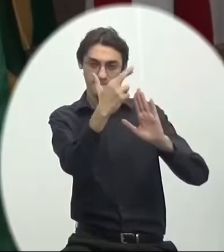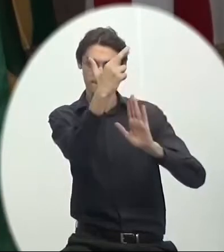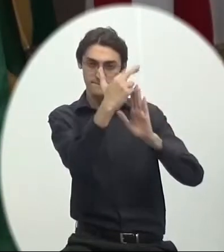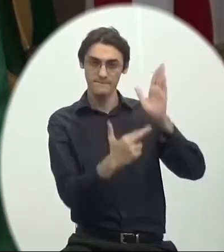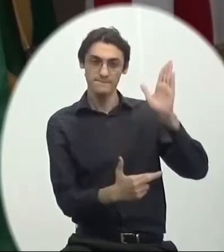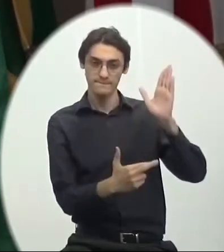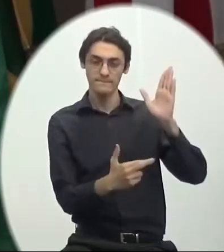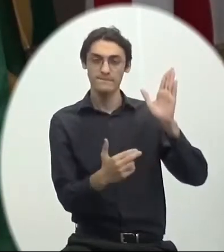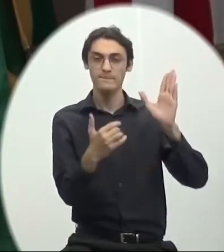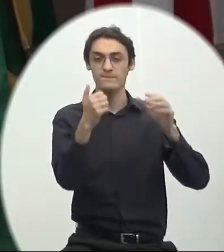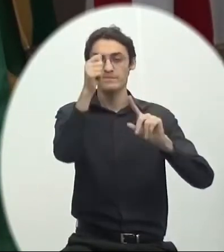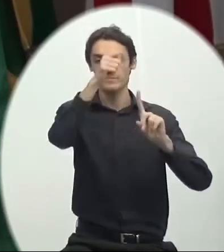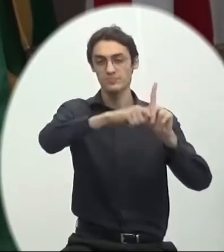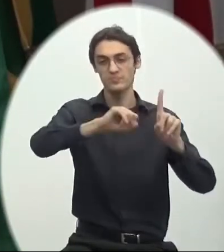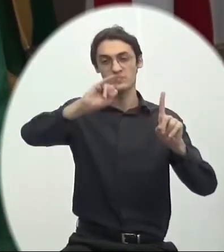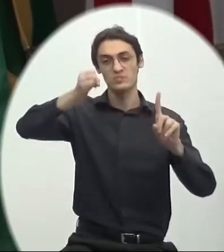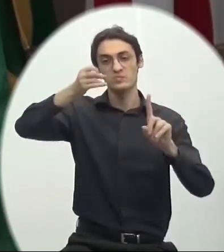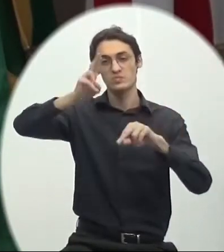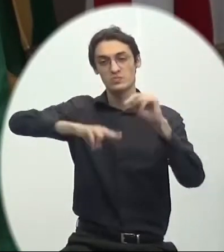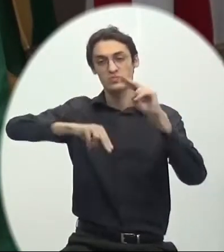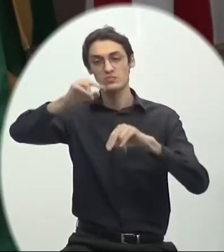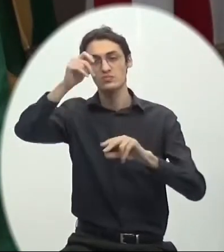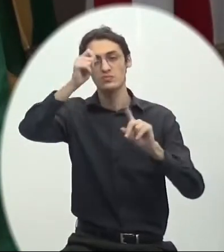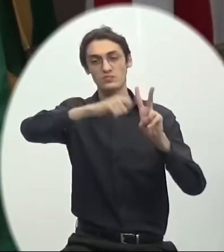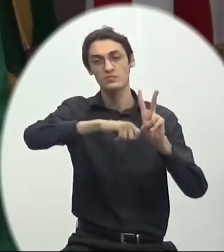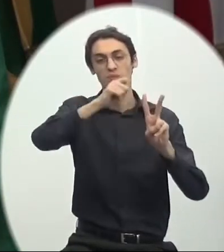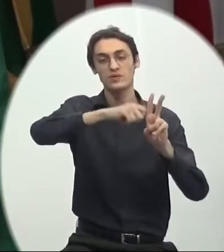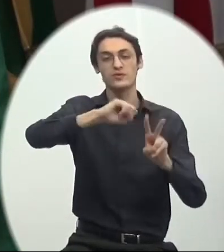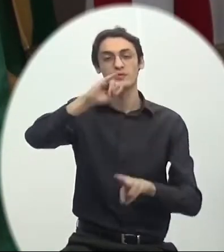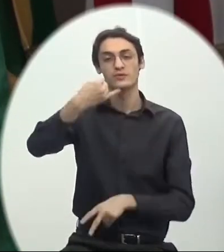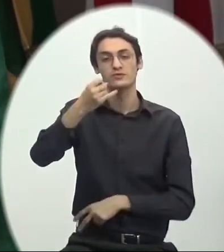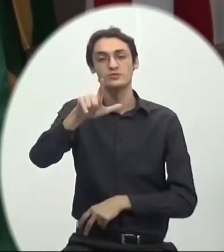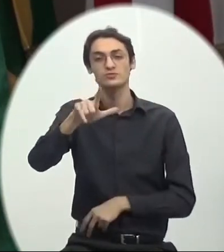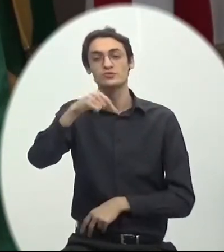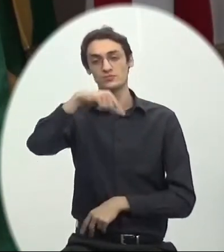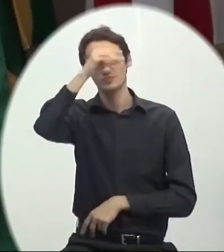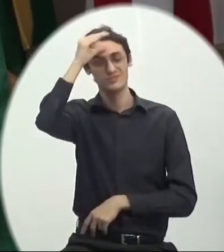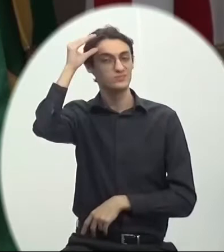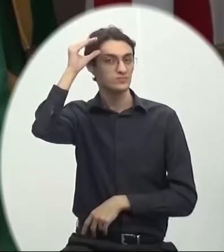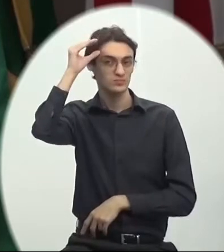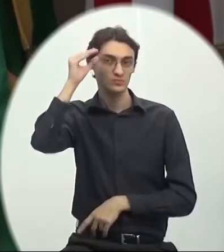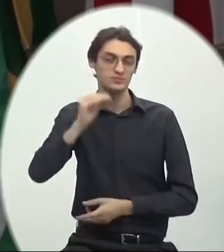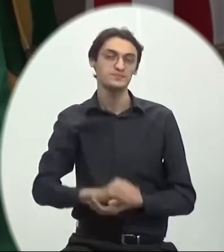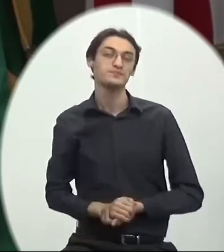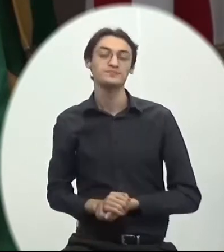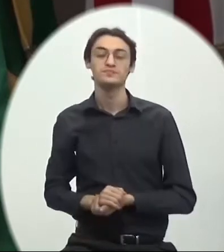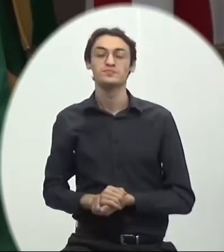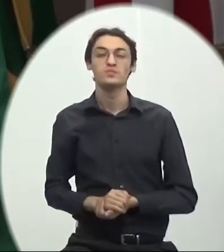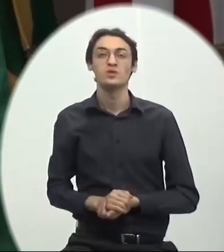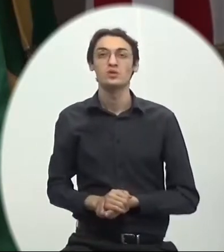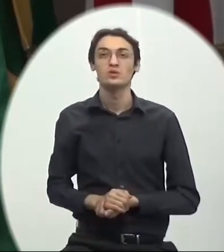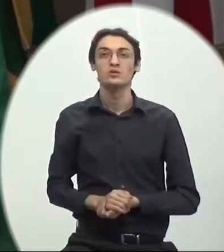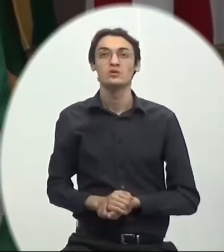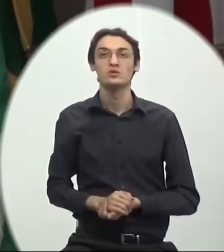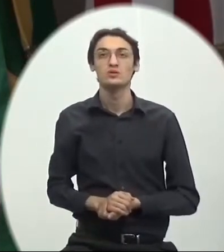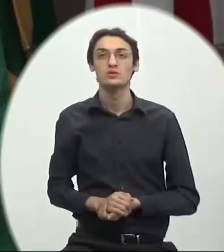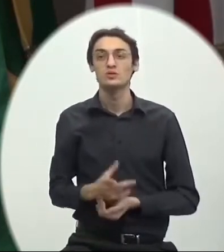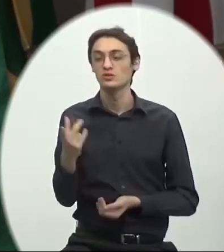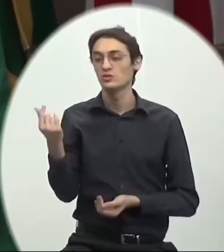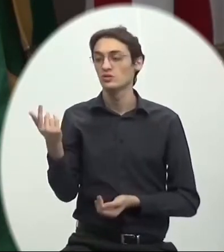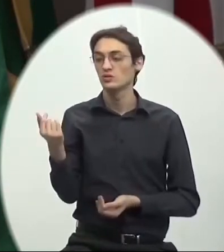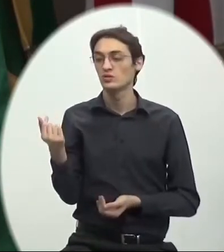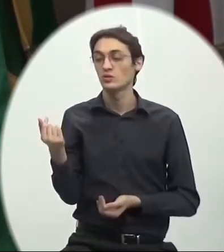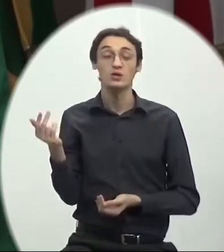junho, julho, aqui em Criciúma, e naquela ocasião nós chegamos a ter quase